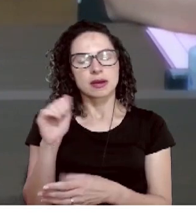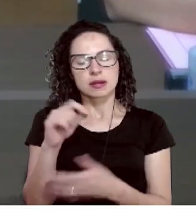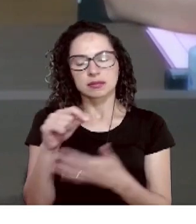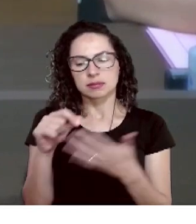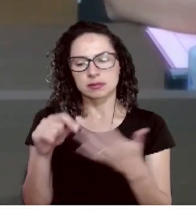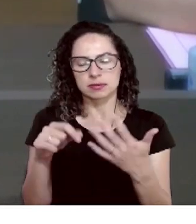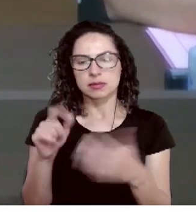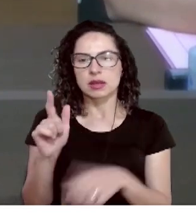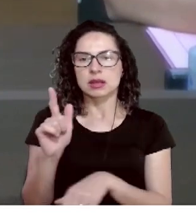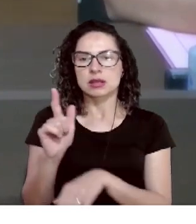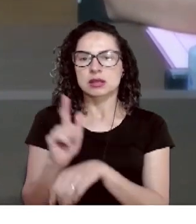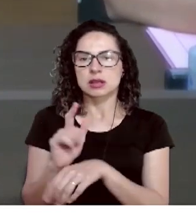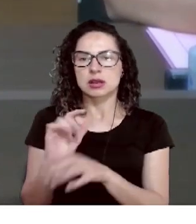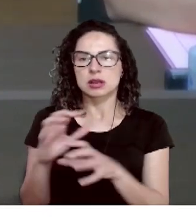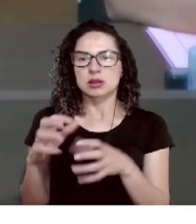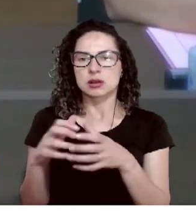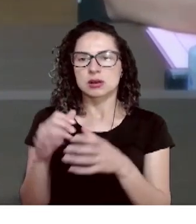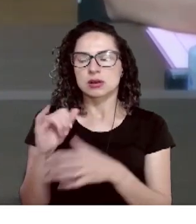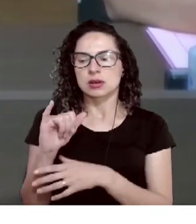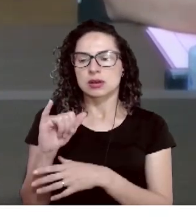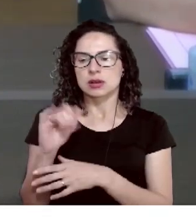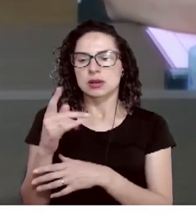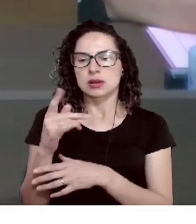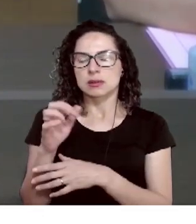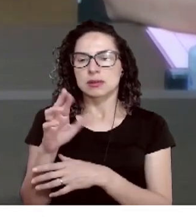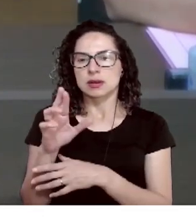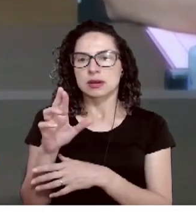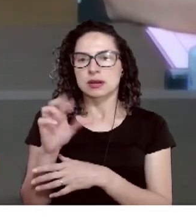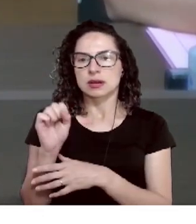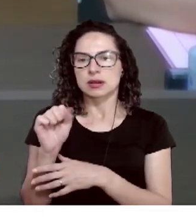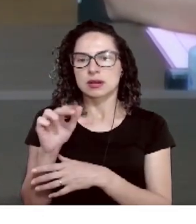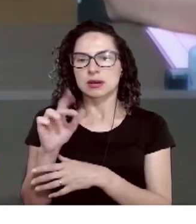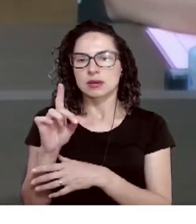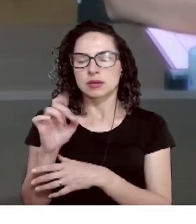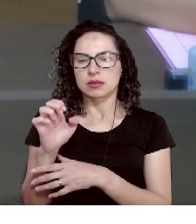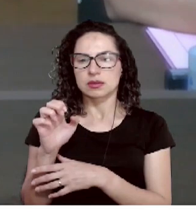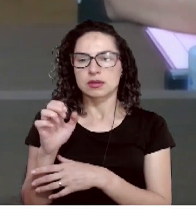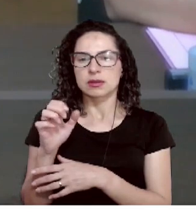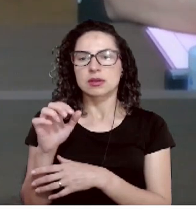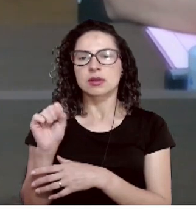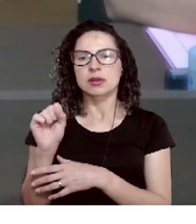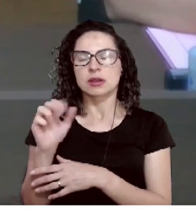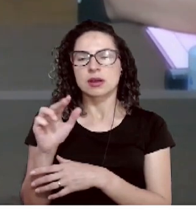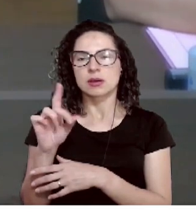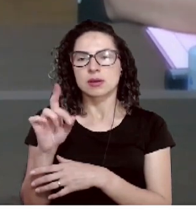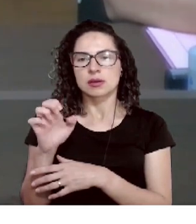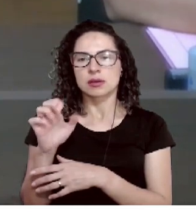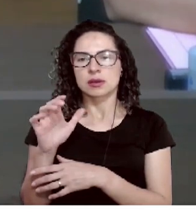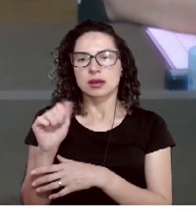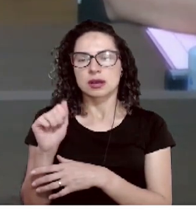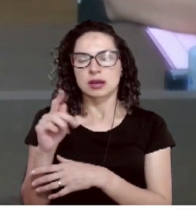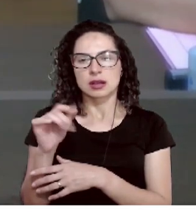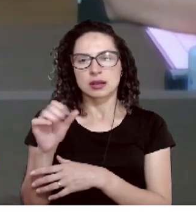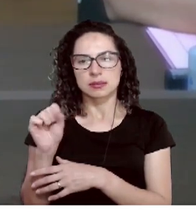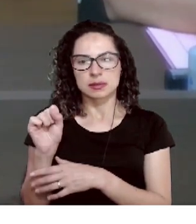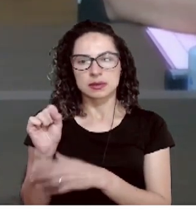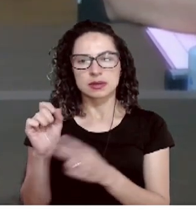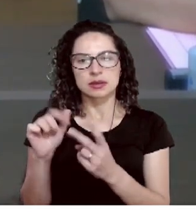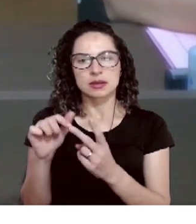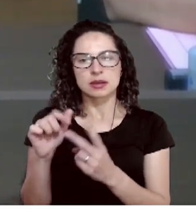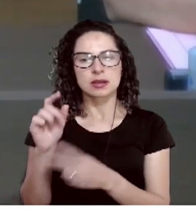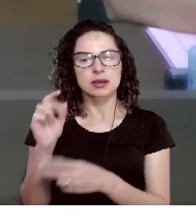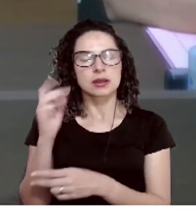grupo Hipersaúde Ribeirão, Saúde CAP, São José do Rio Preto, São Paulo CAP,